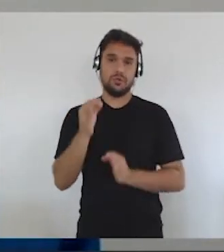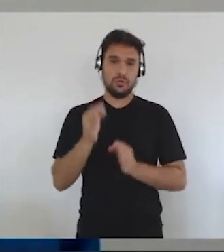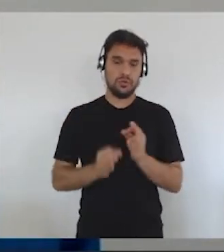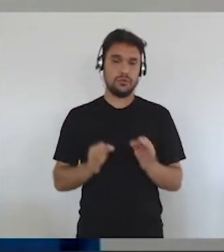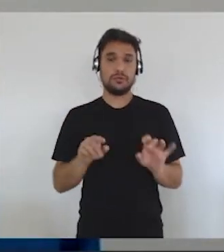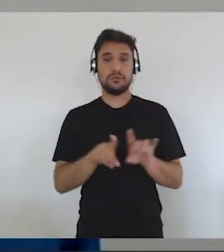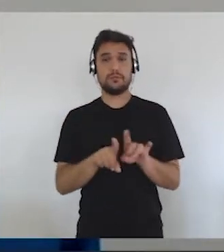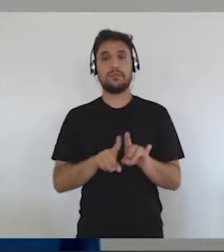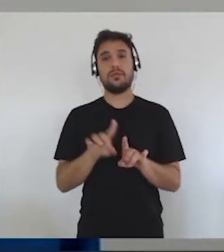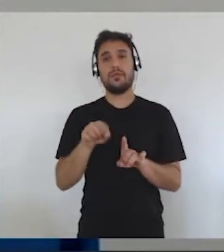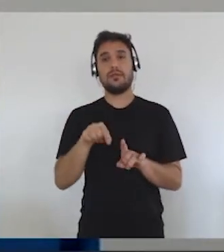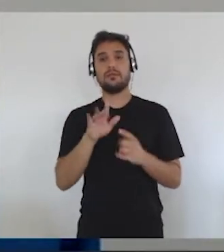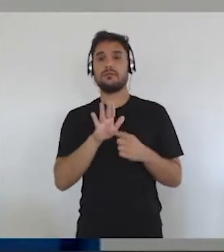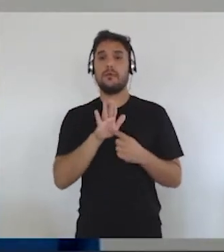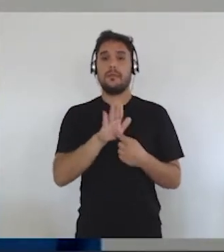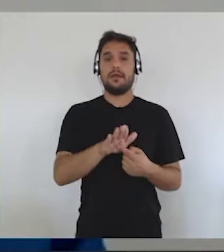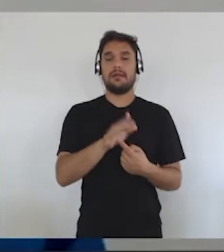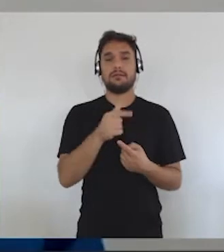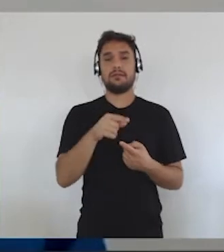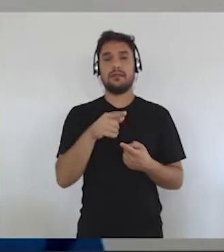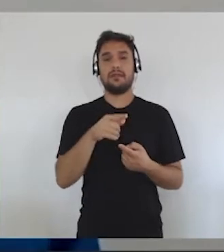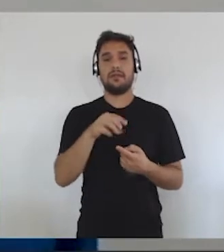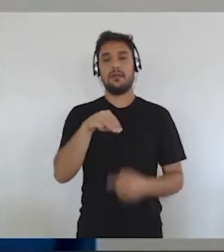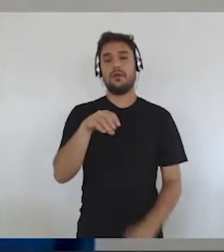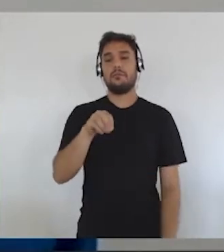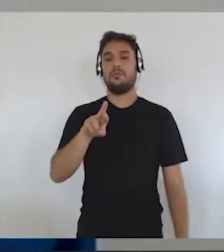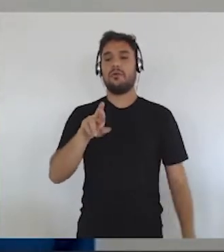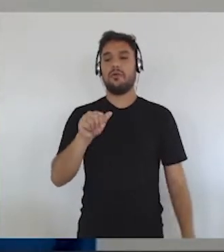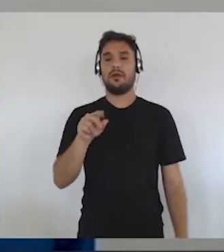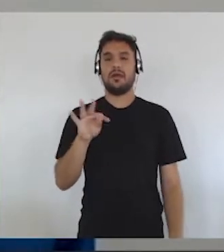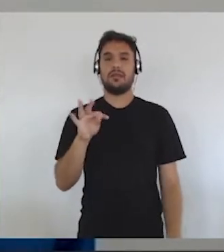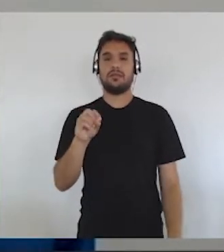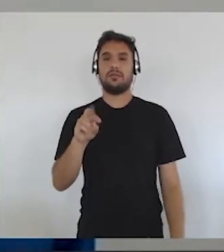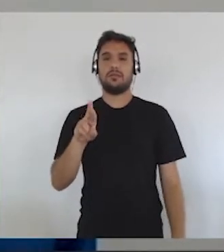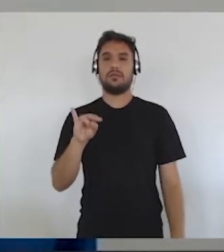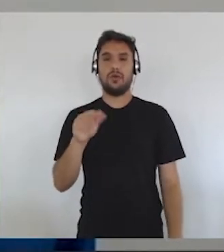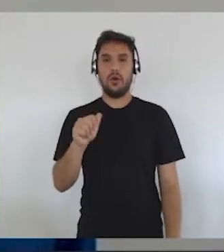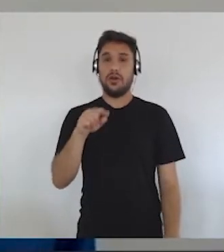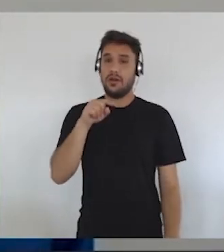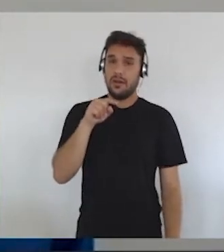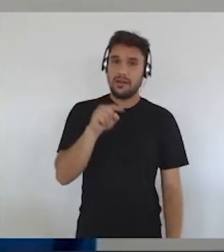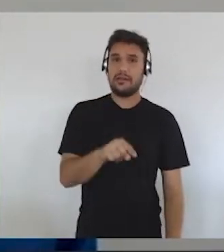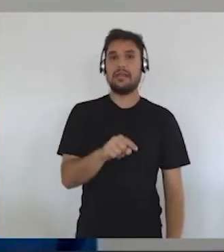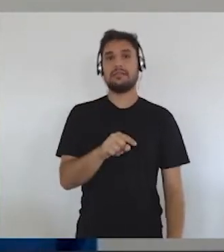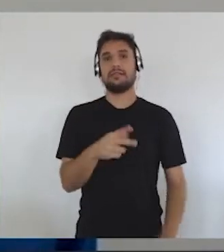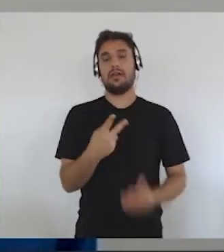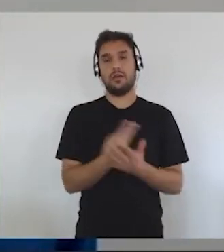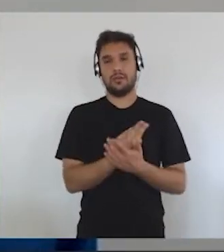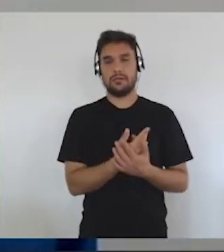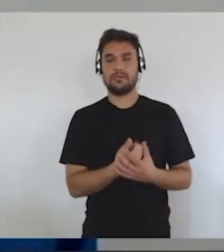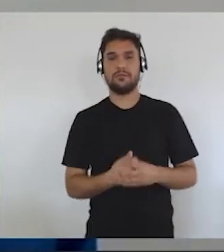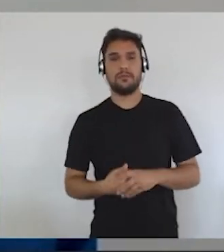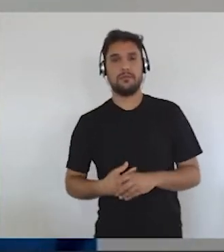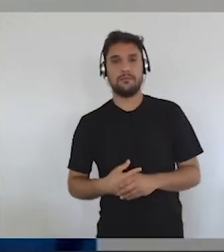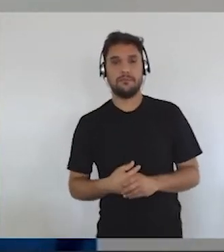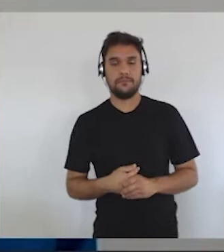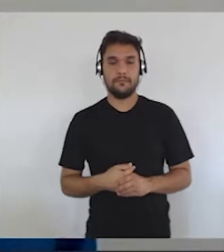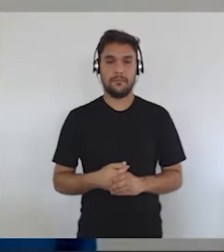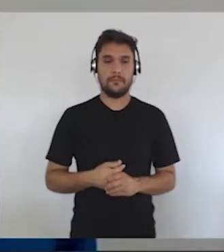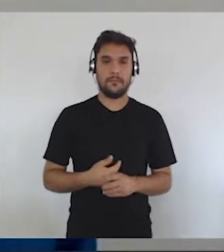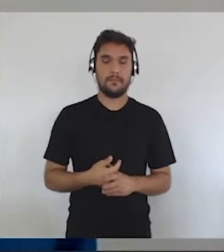decretar uma espécie de moratória de fato dessa convenção específica